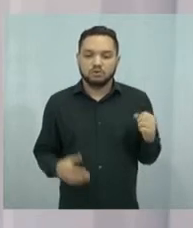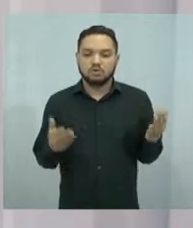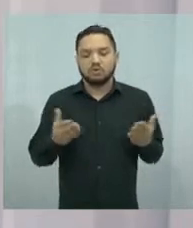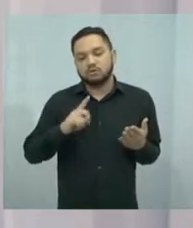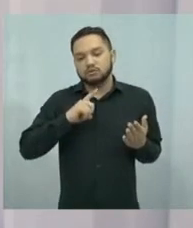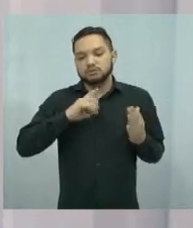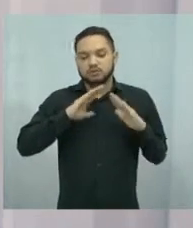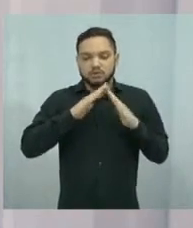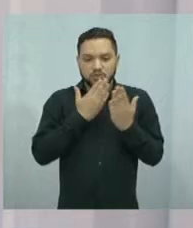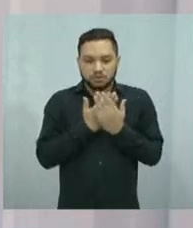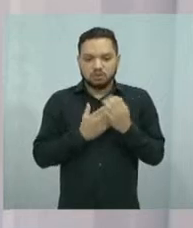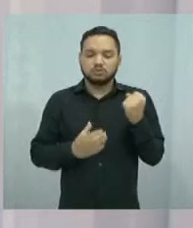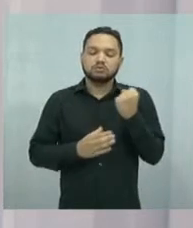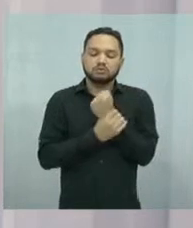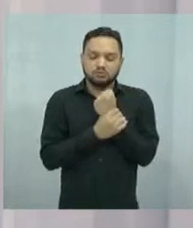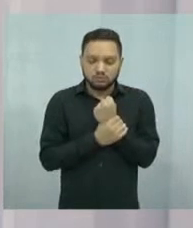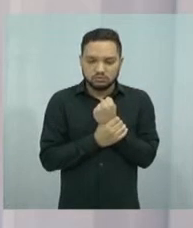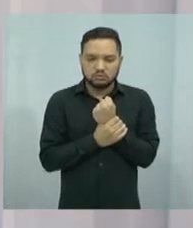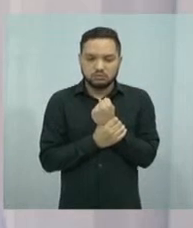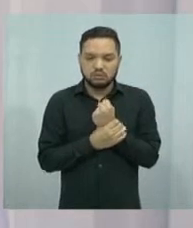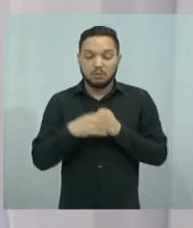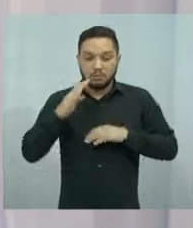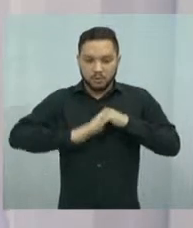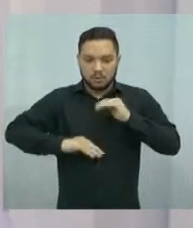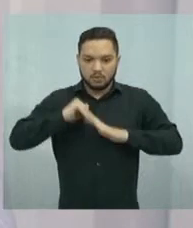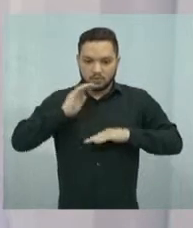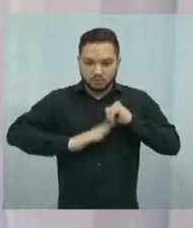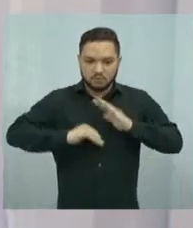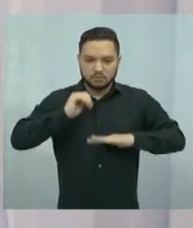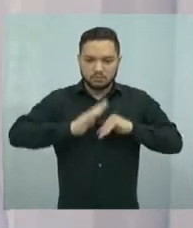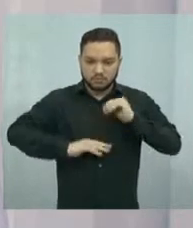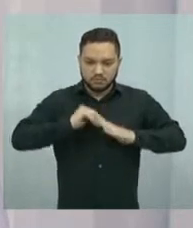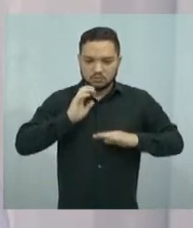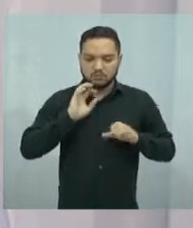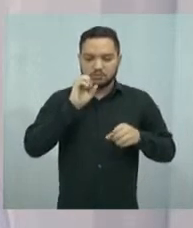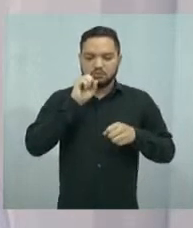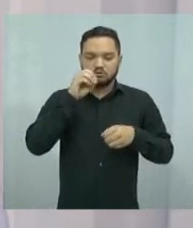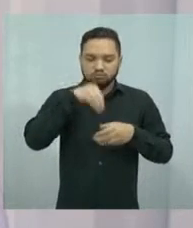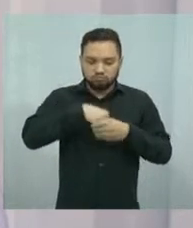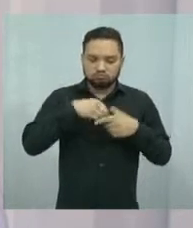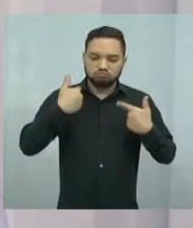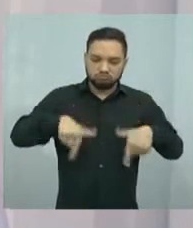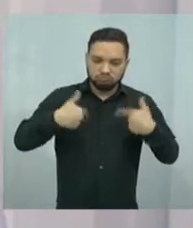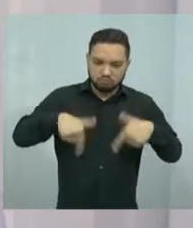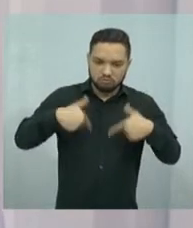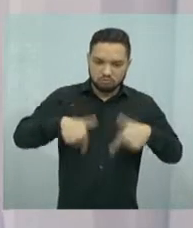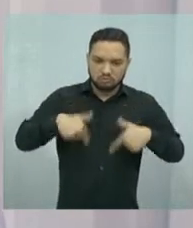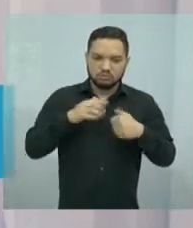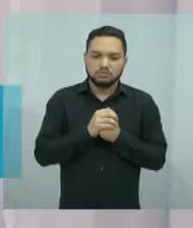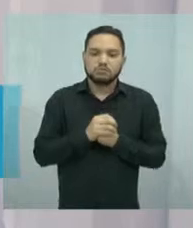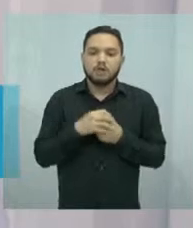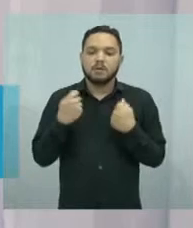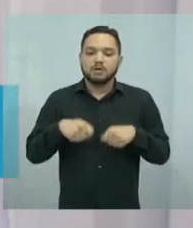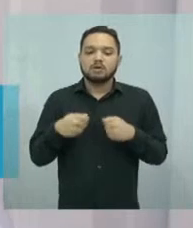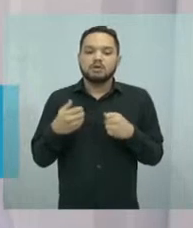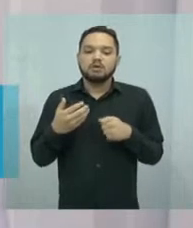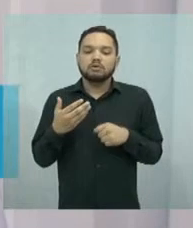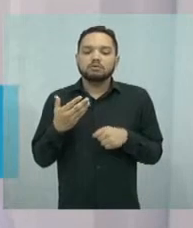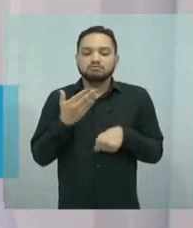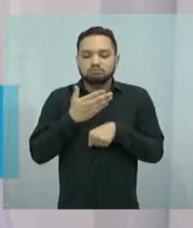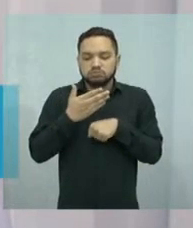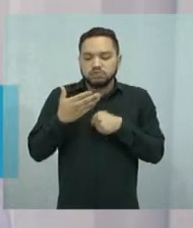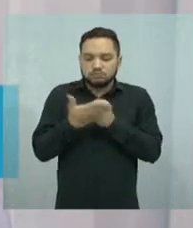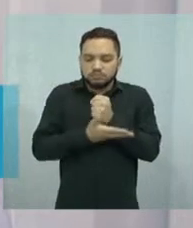escolas seguras em primeiros socorros, profissionais capacitados, tendo ali o preparo básico para